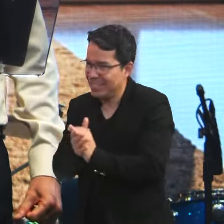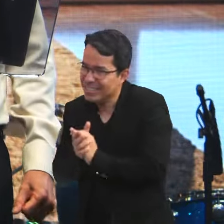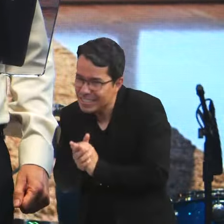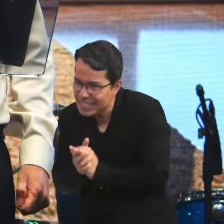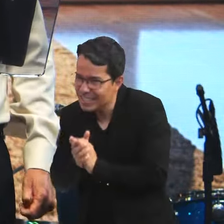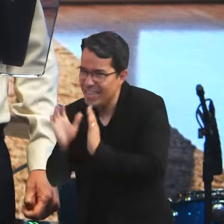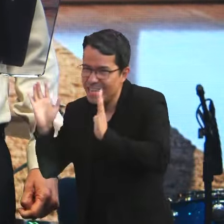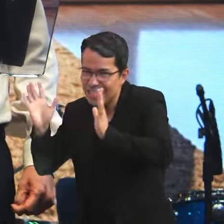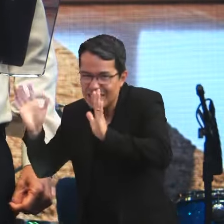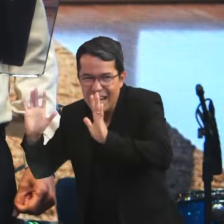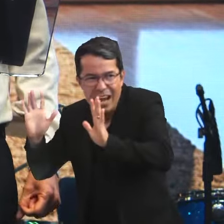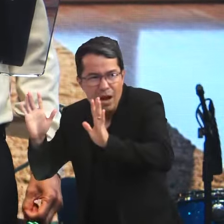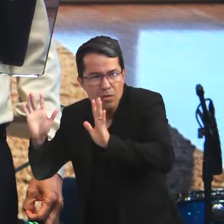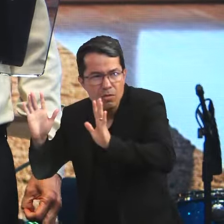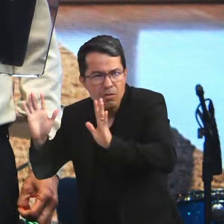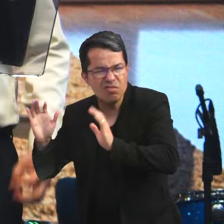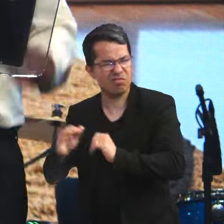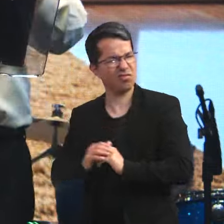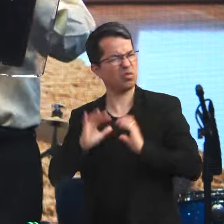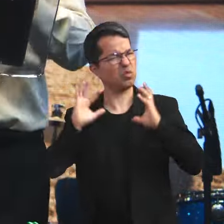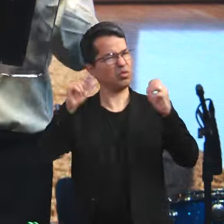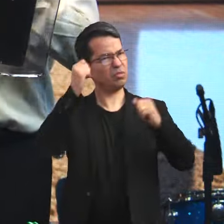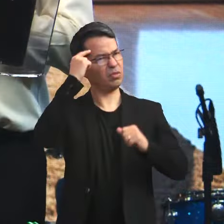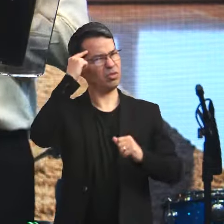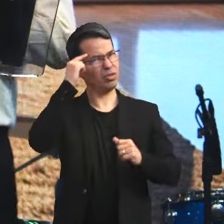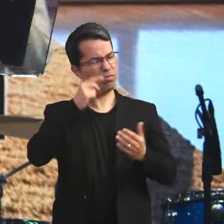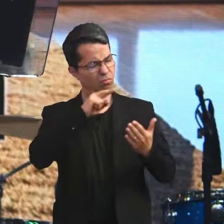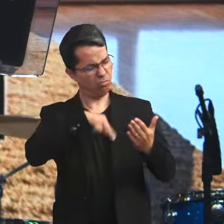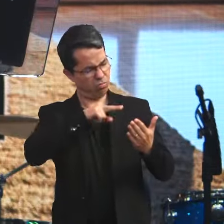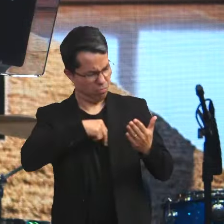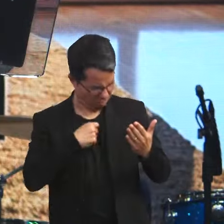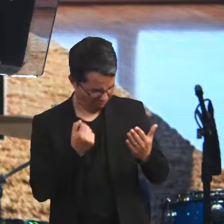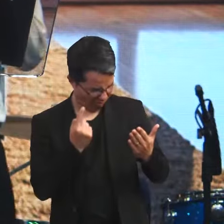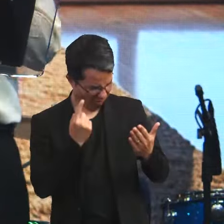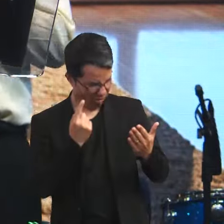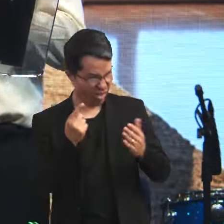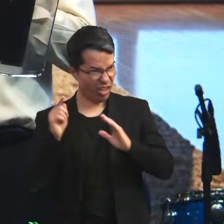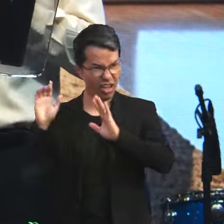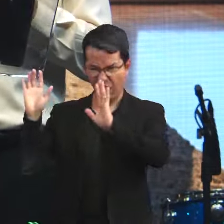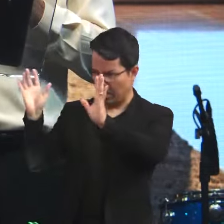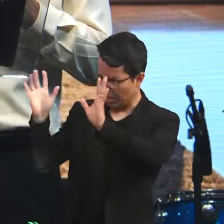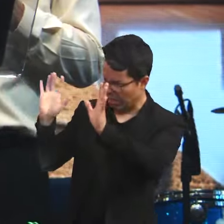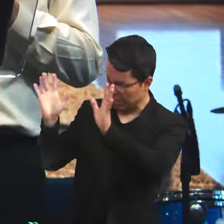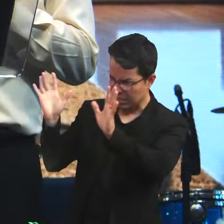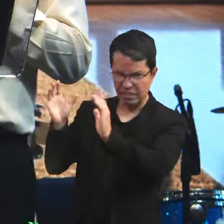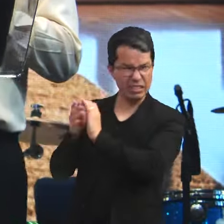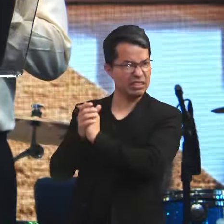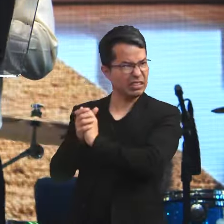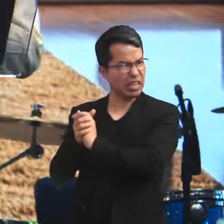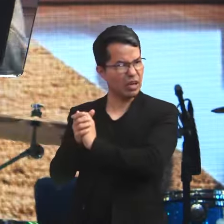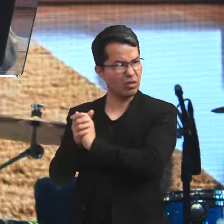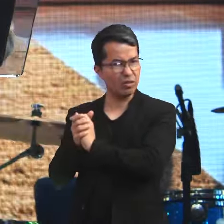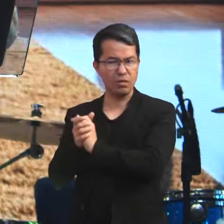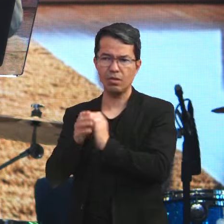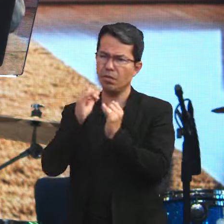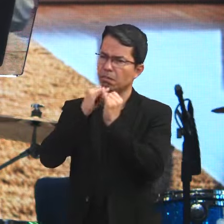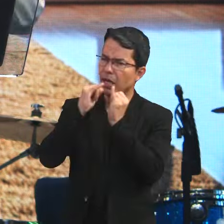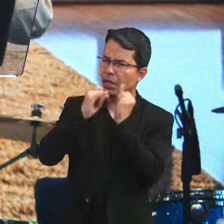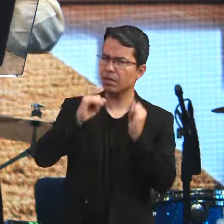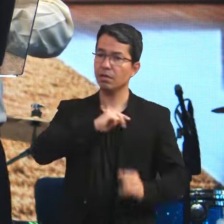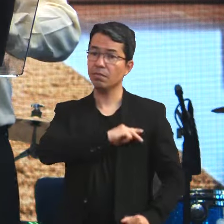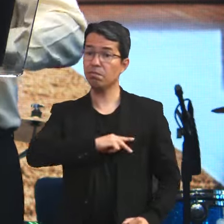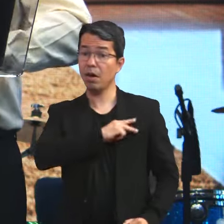o que que a Igreja de Éfeso representava para Pablo era sua igia favorita para Paulo era sua igreja favorita